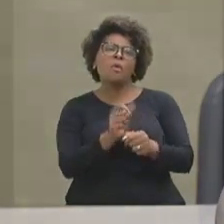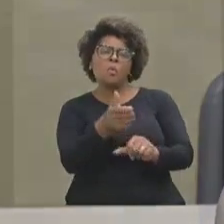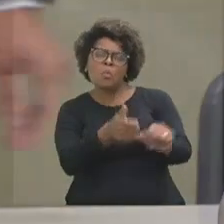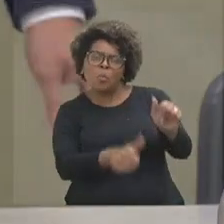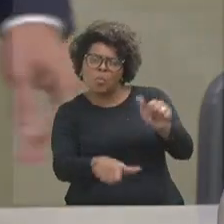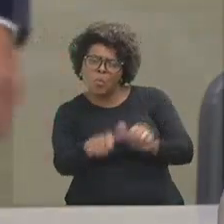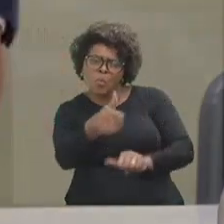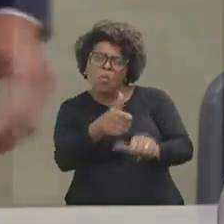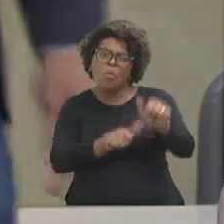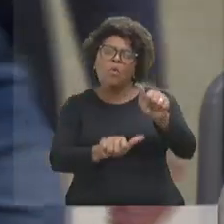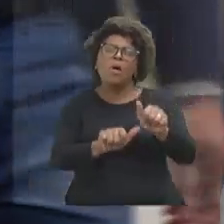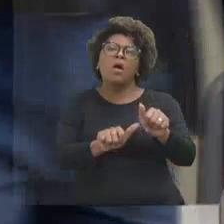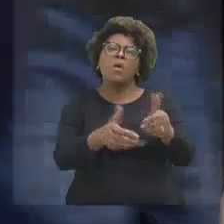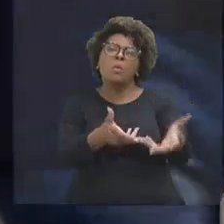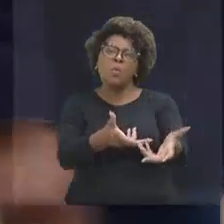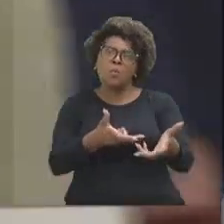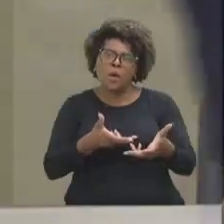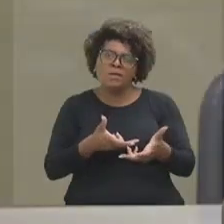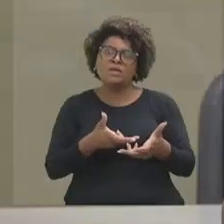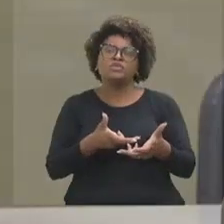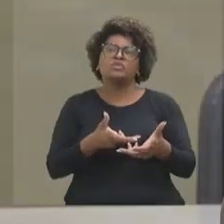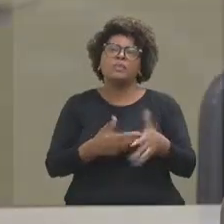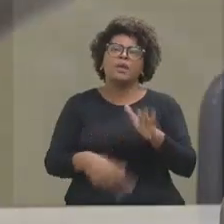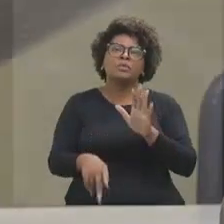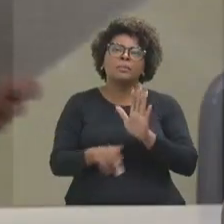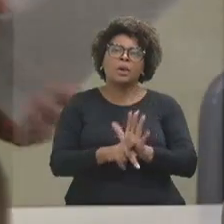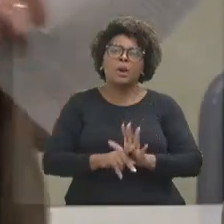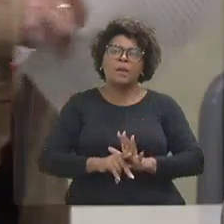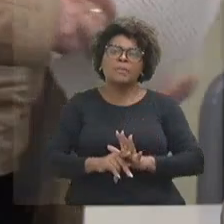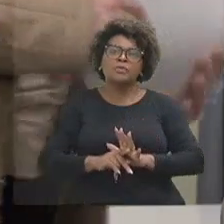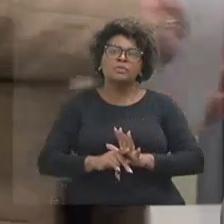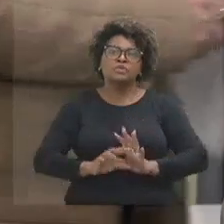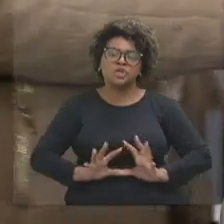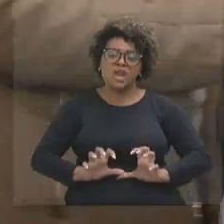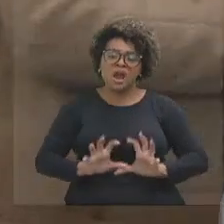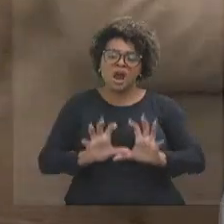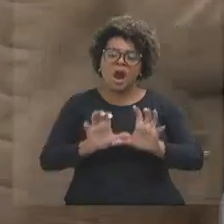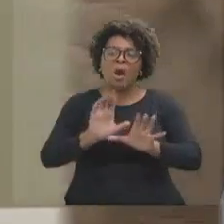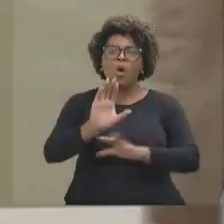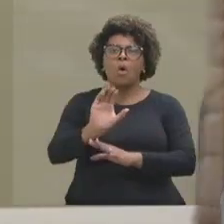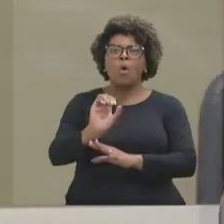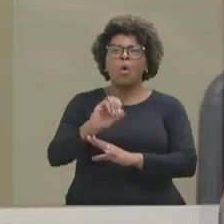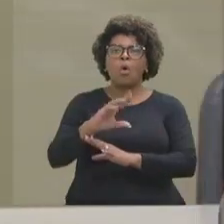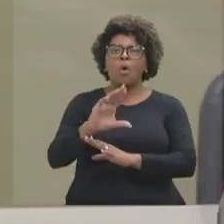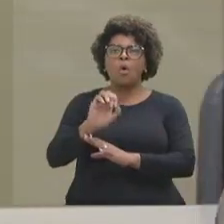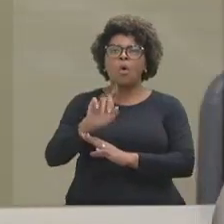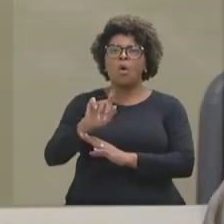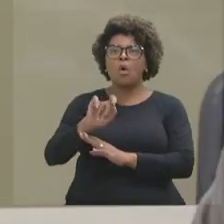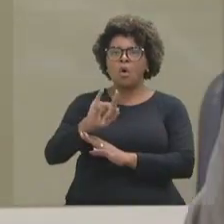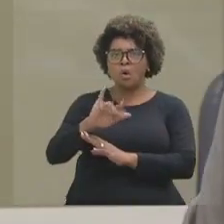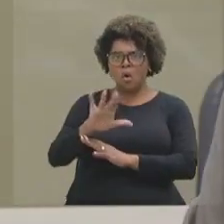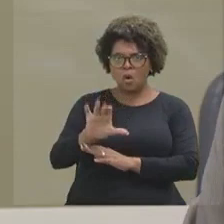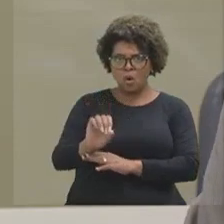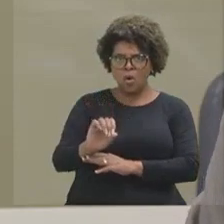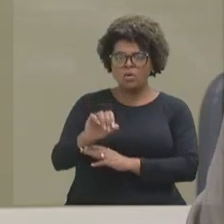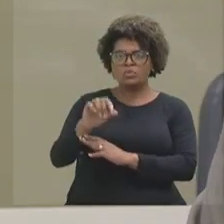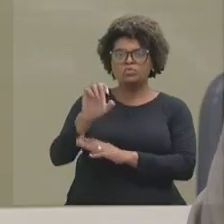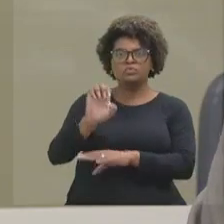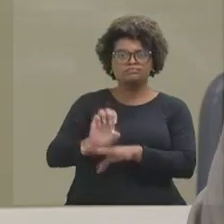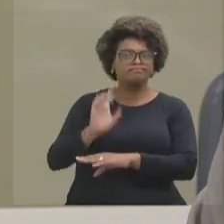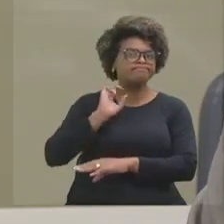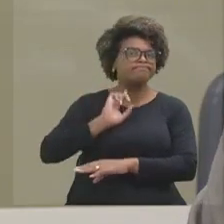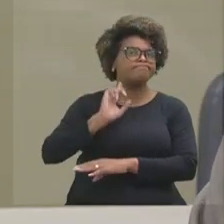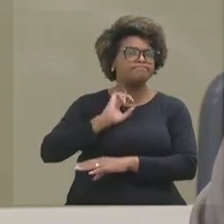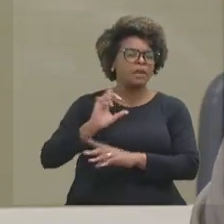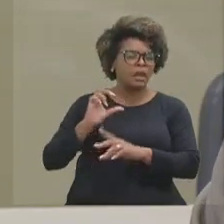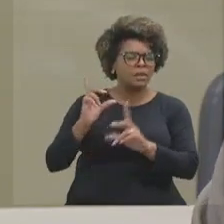uma avaliação do atendimento oncológico em Minas Gerais né da dificuldade ainda